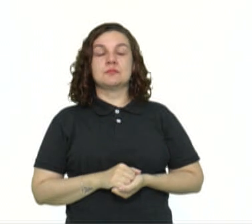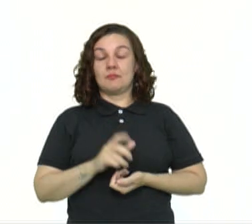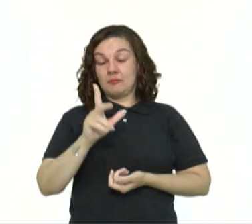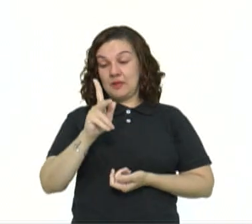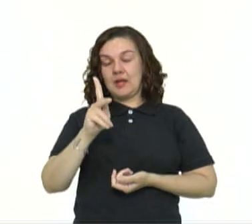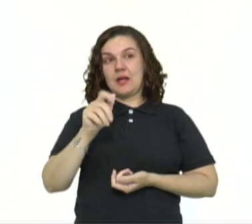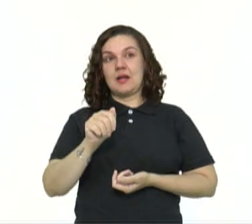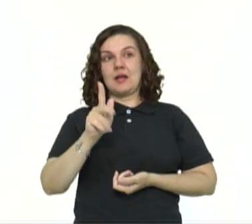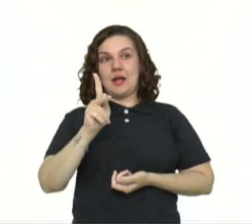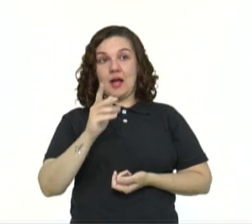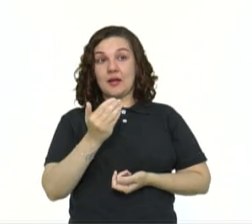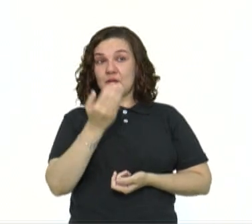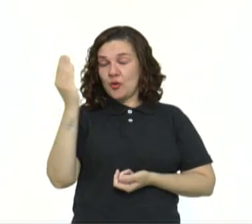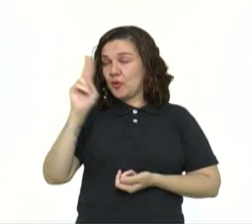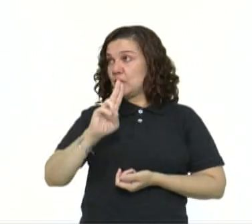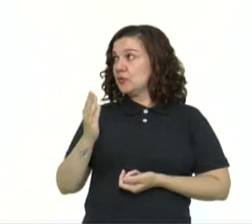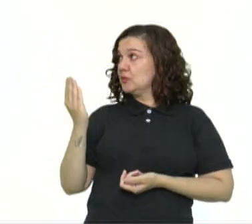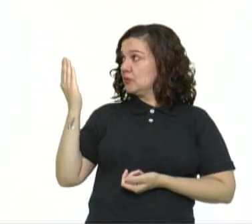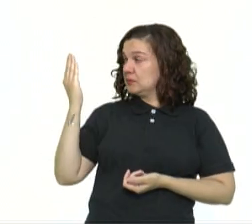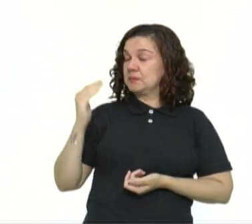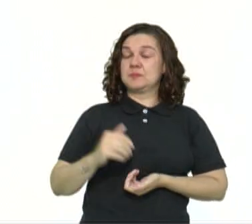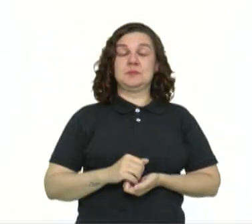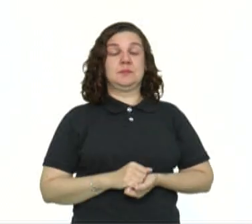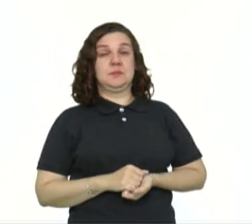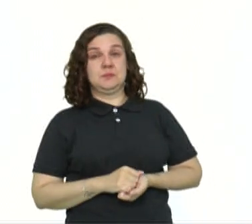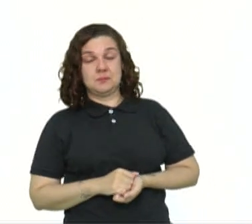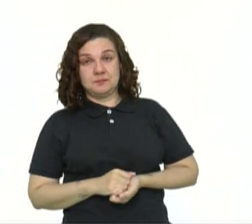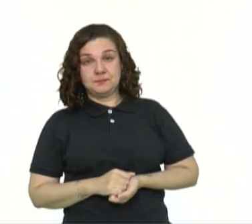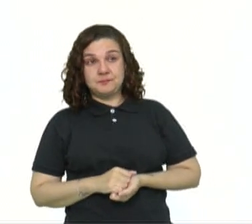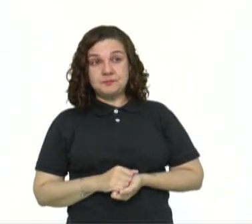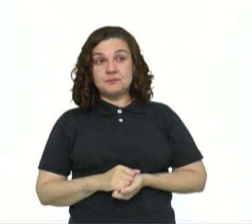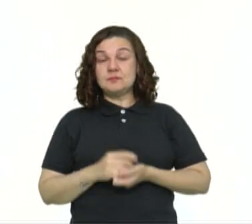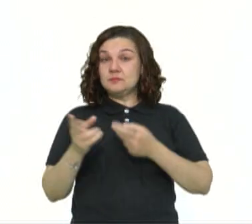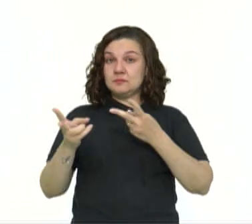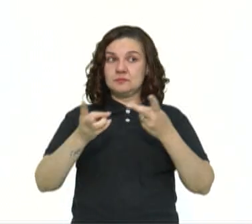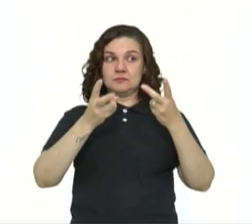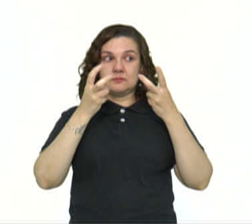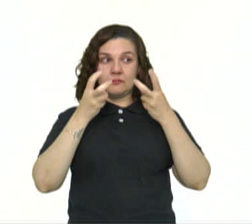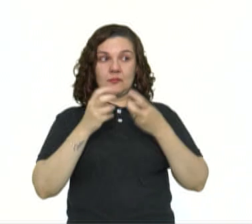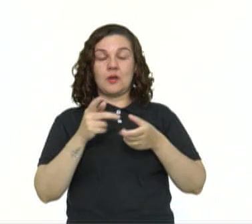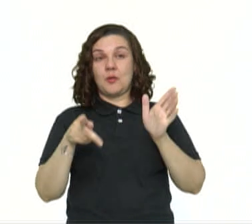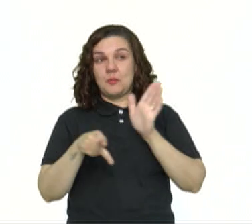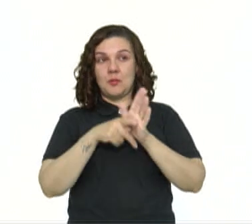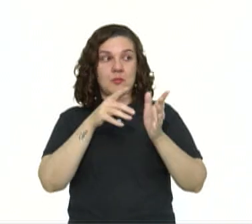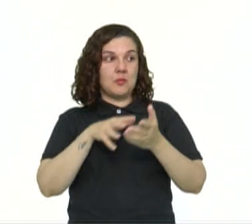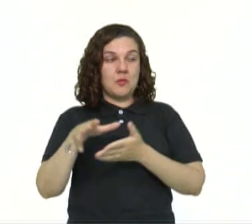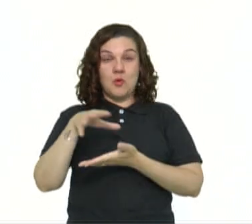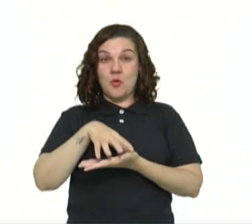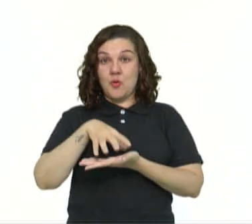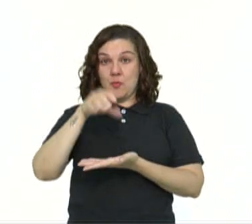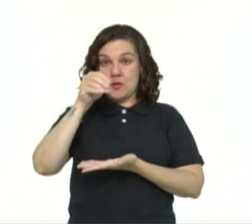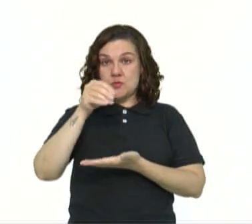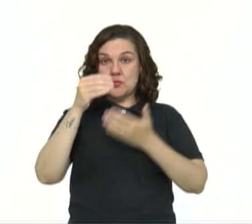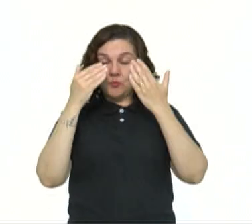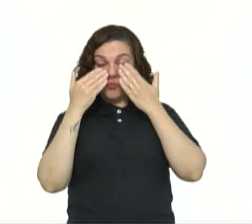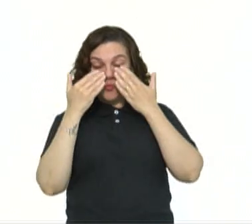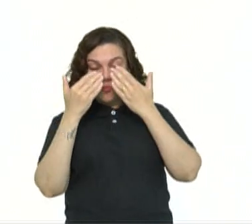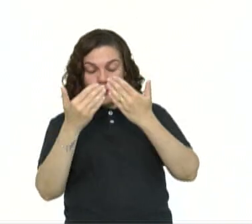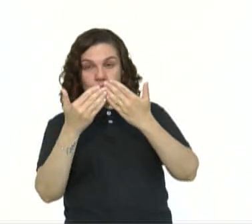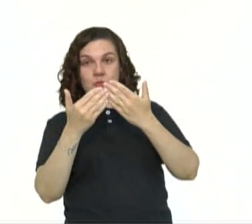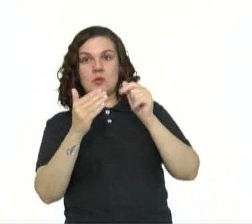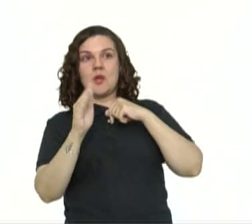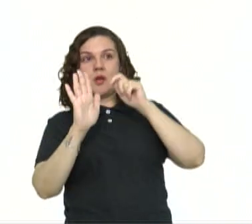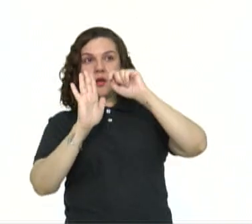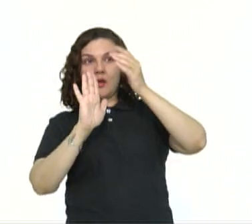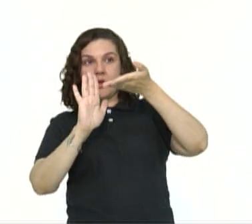Kerlin Chantayopat, tá? Então vocês podem observar que é uma escultura bidimensional e